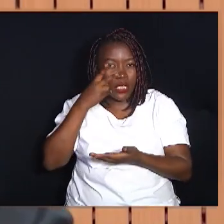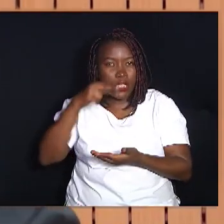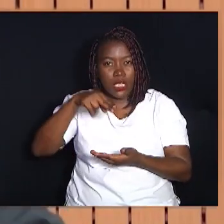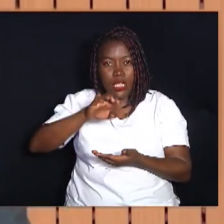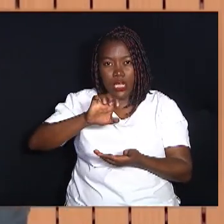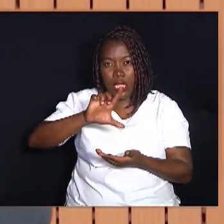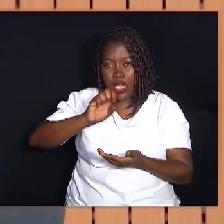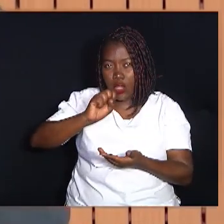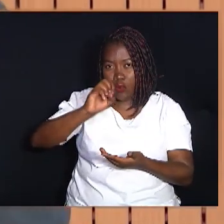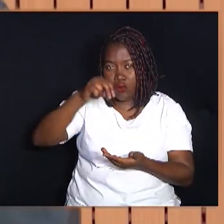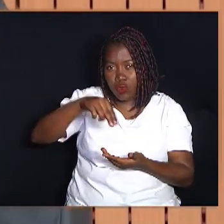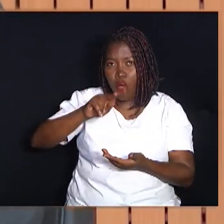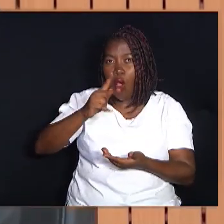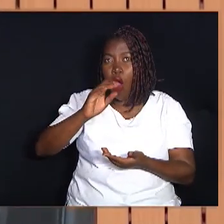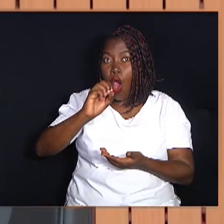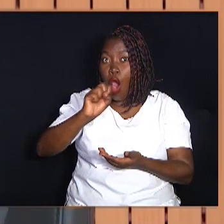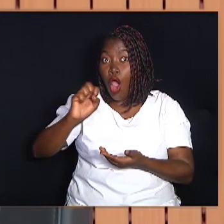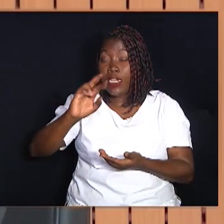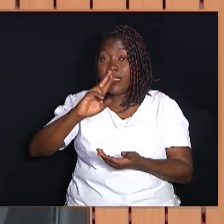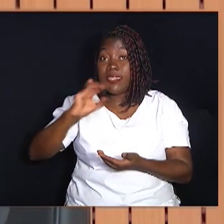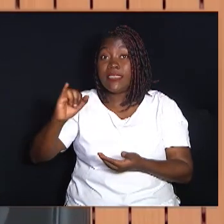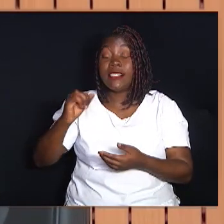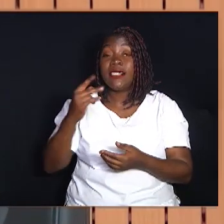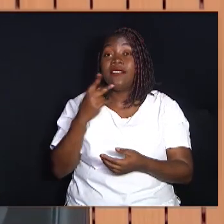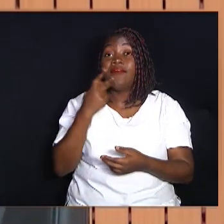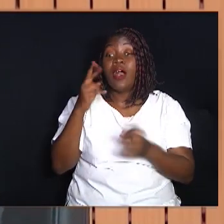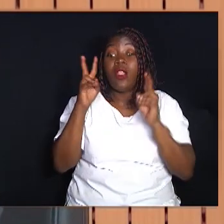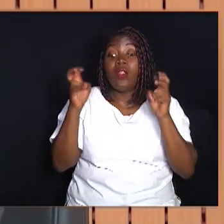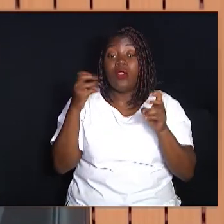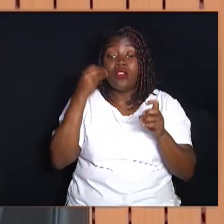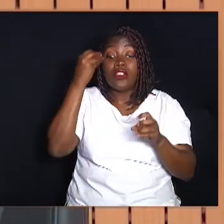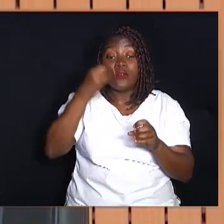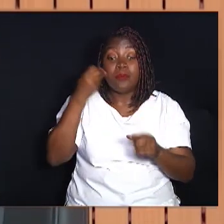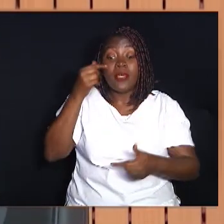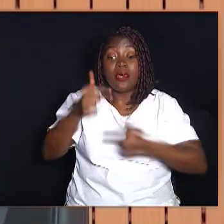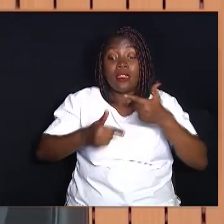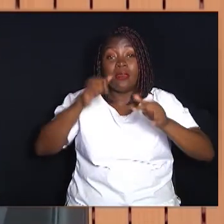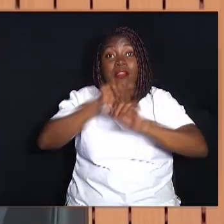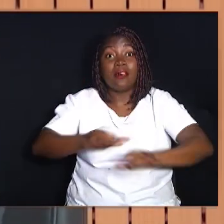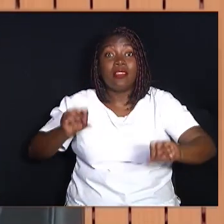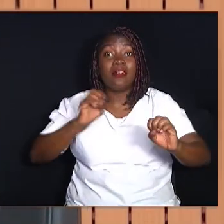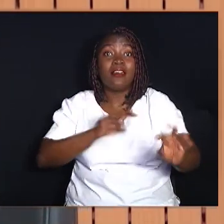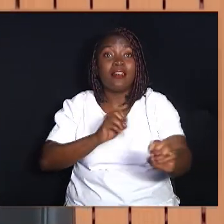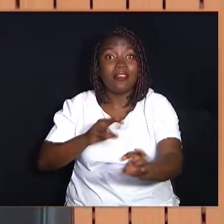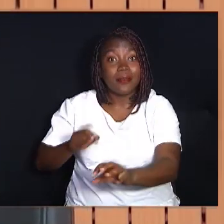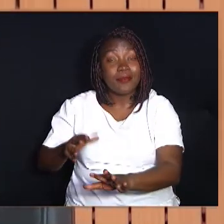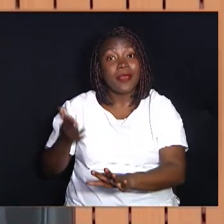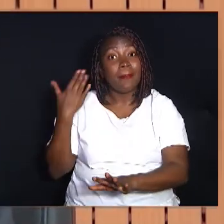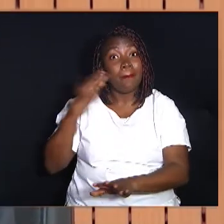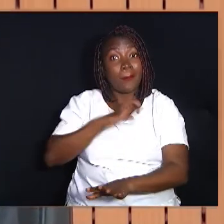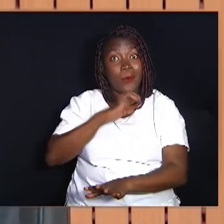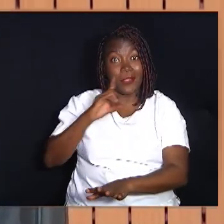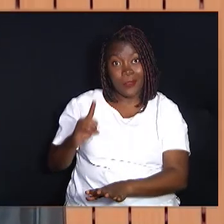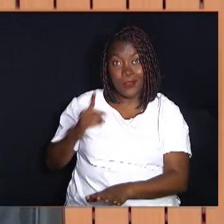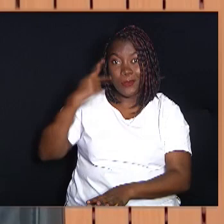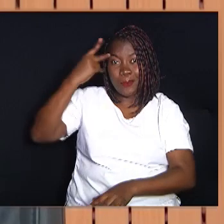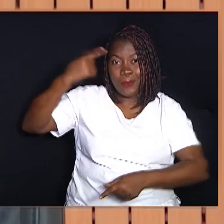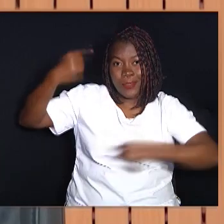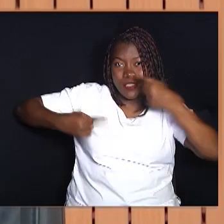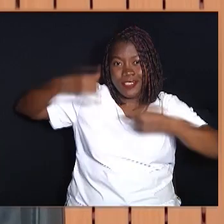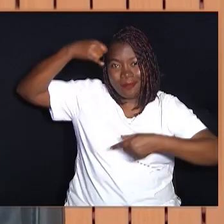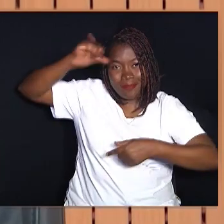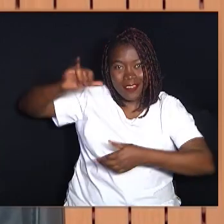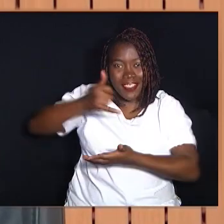da sua experiência em campanhas educativas. Eu ainda na época era coordenador de políticas de prevenção às drogas, junto